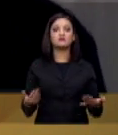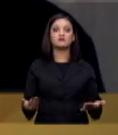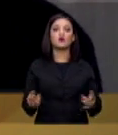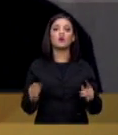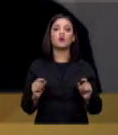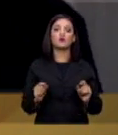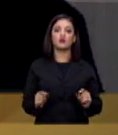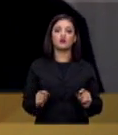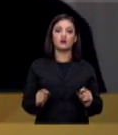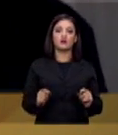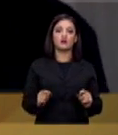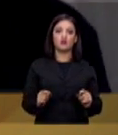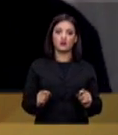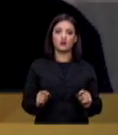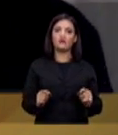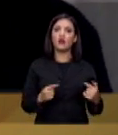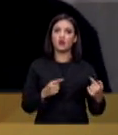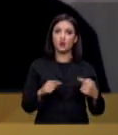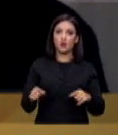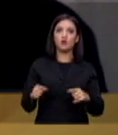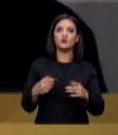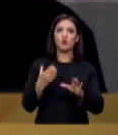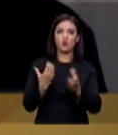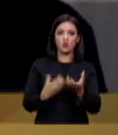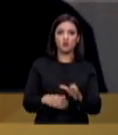do concurso público, que